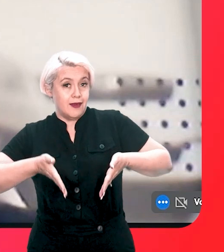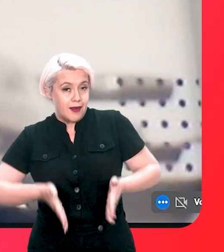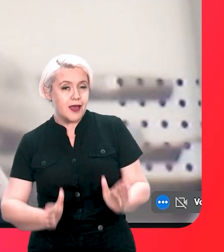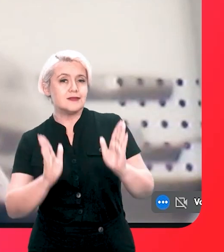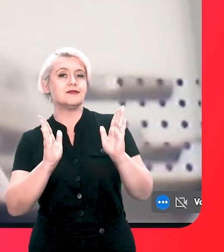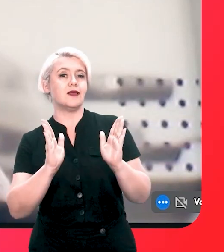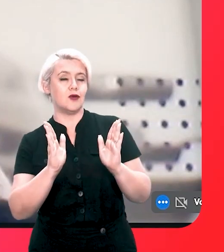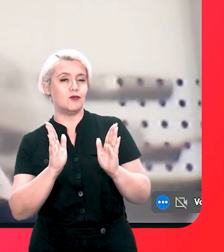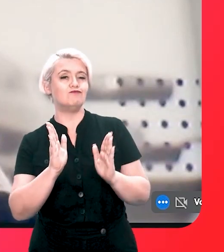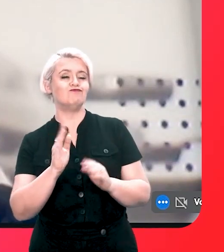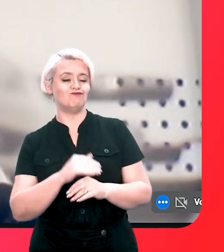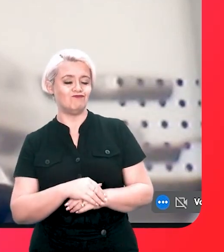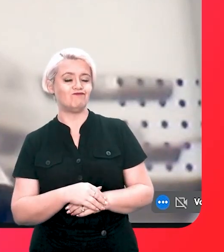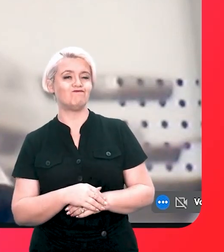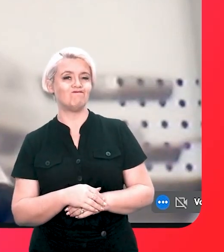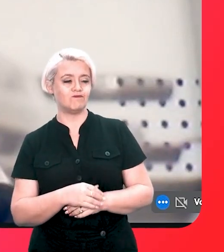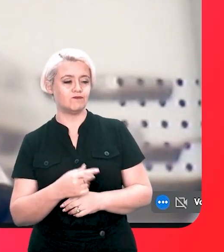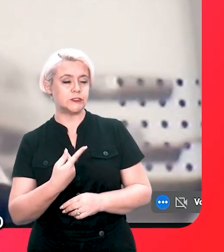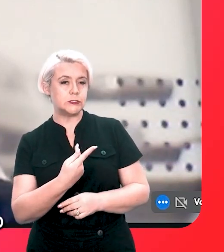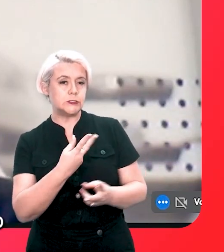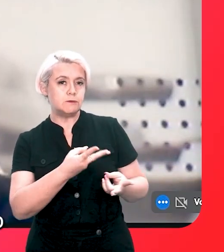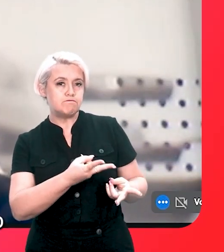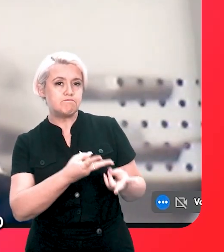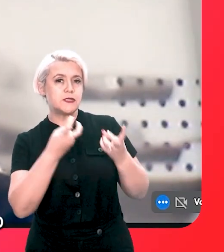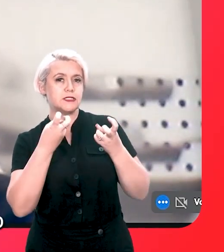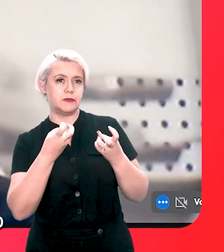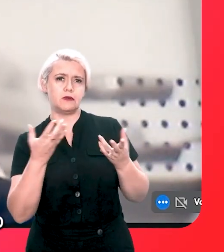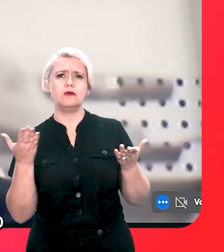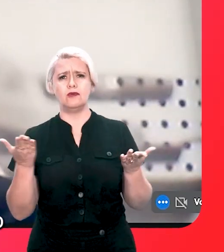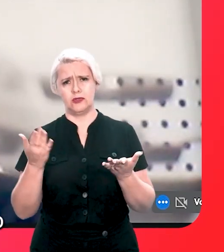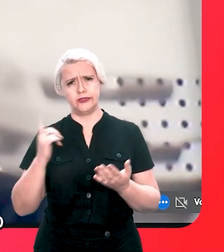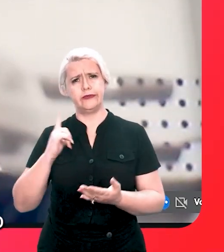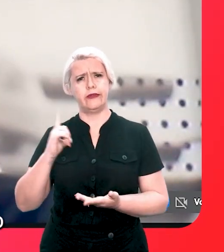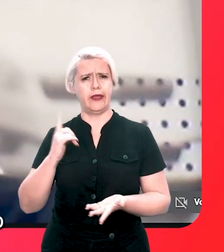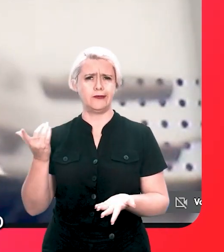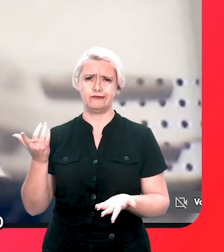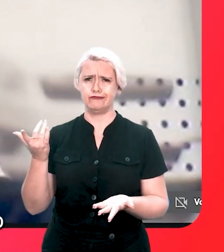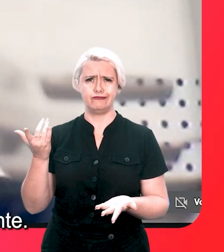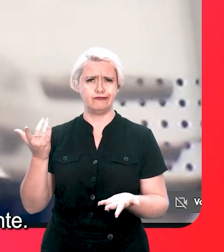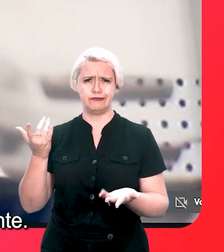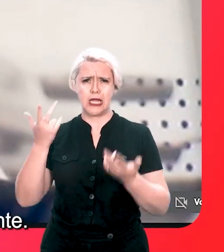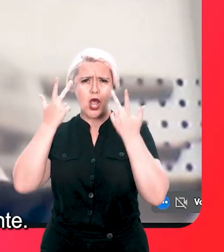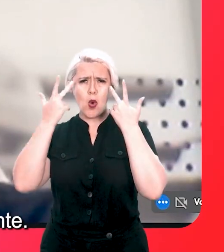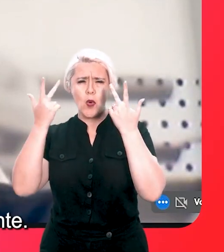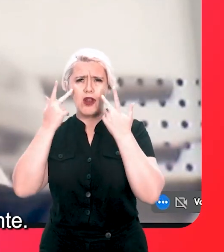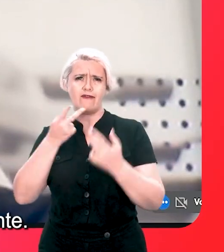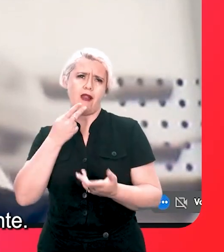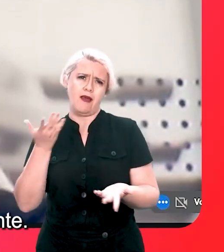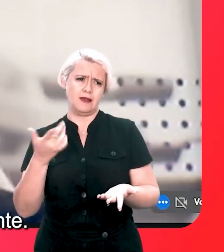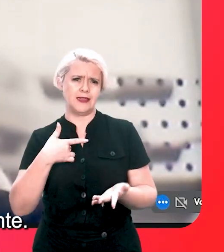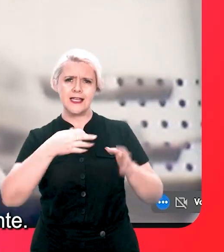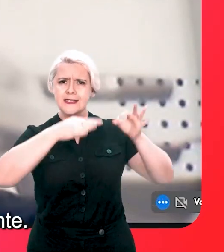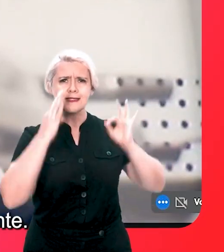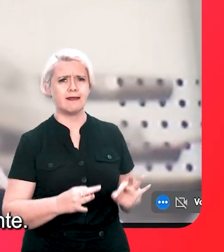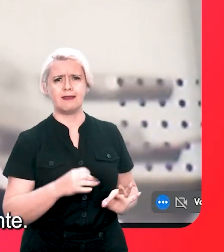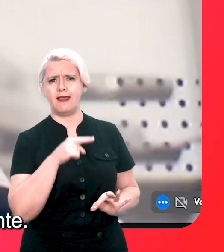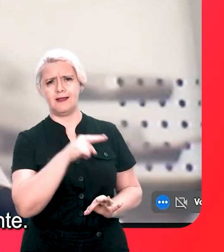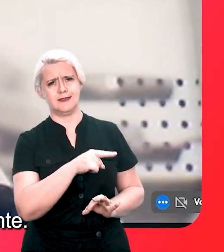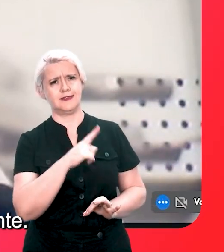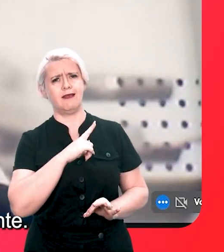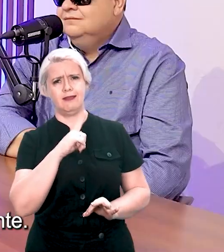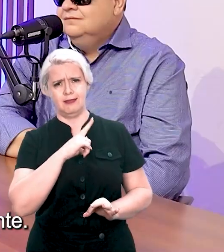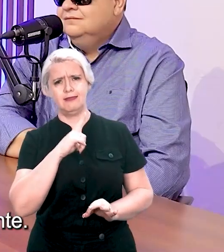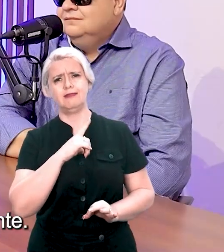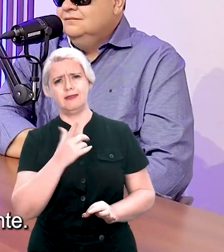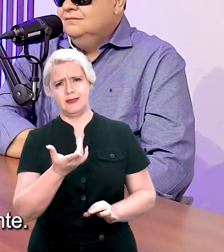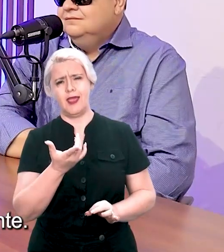nós percebíamos, hoje eu tenho tranquilidade de dizer, não, a gente tinha certeza que seria